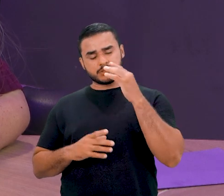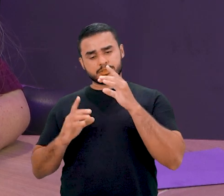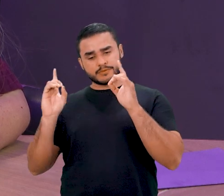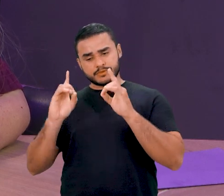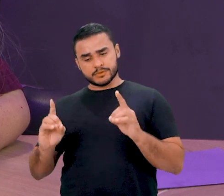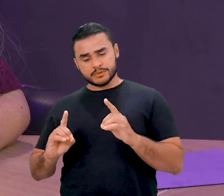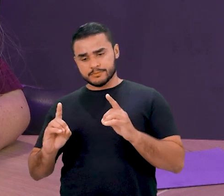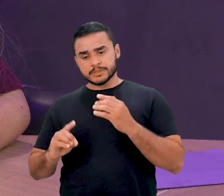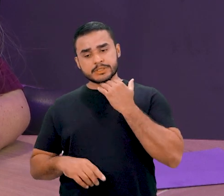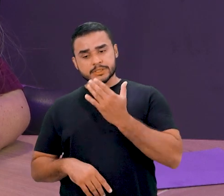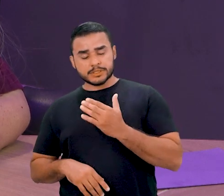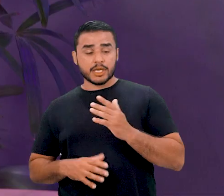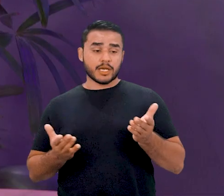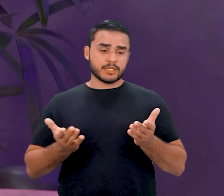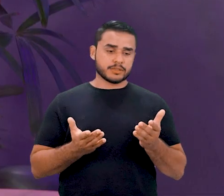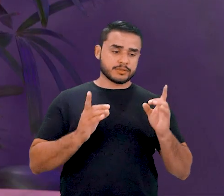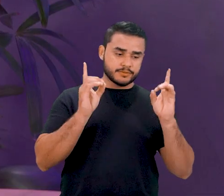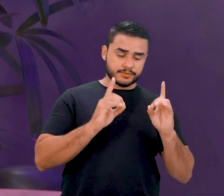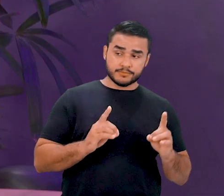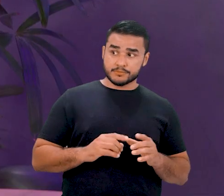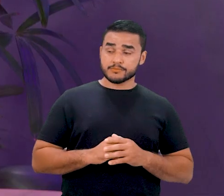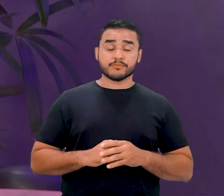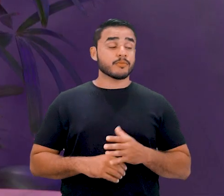deficiência? É como eu te falei,